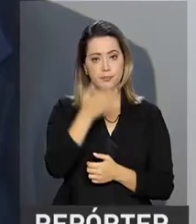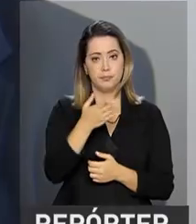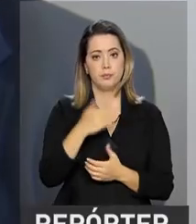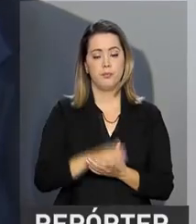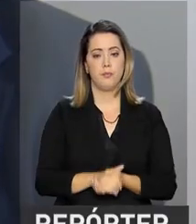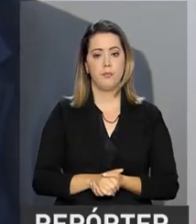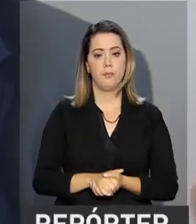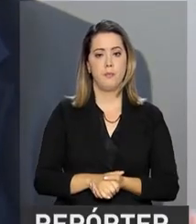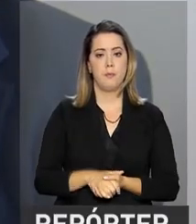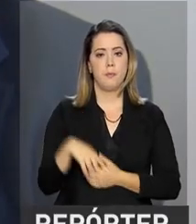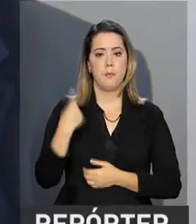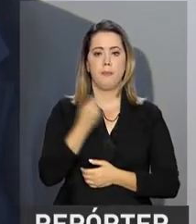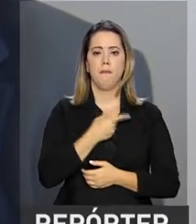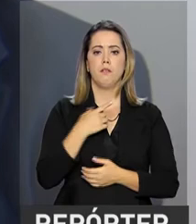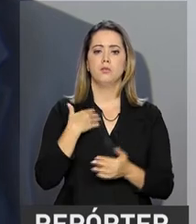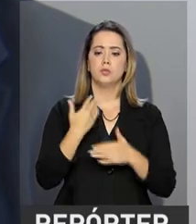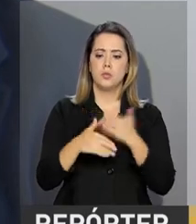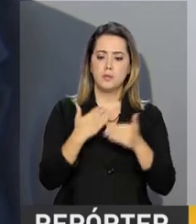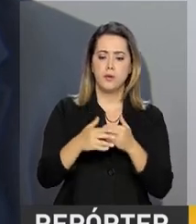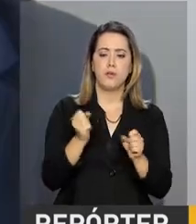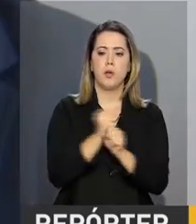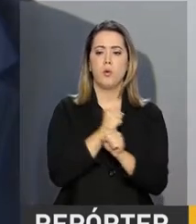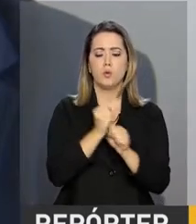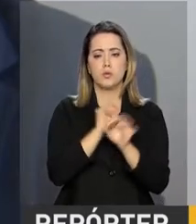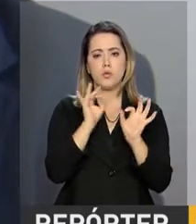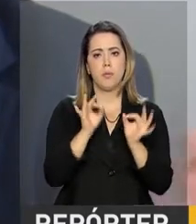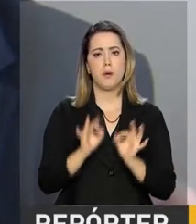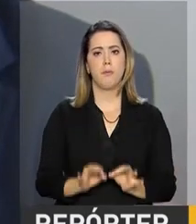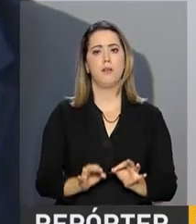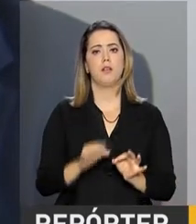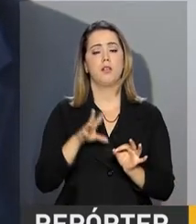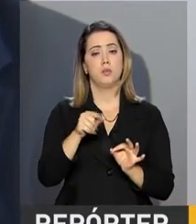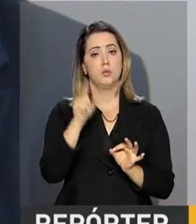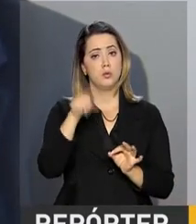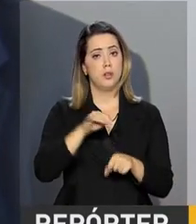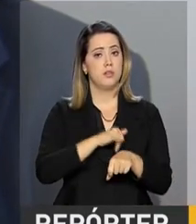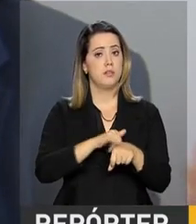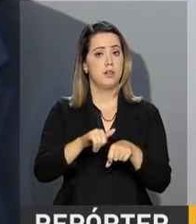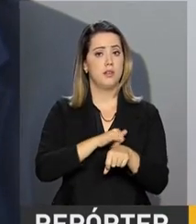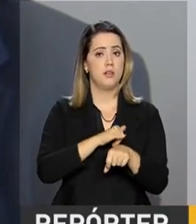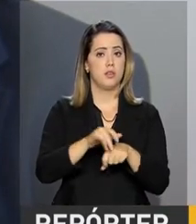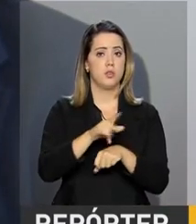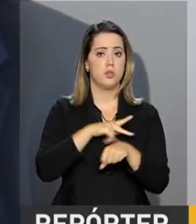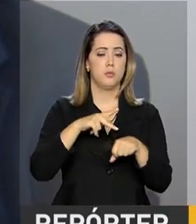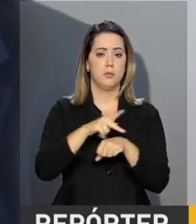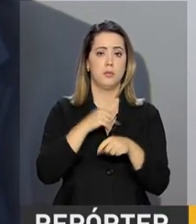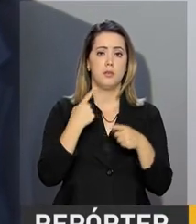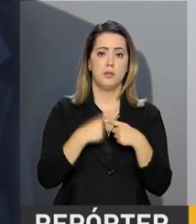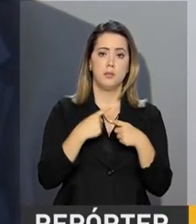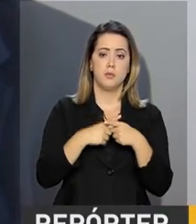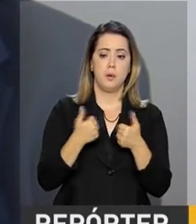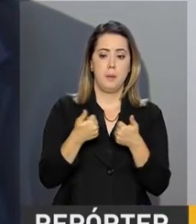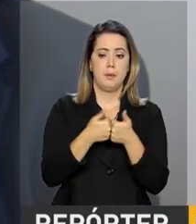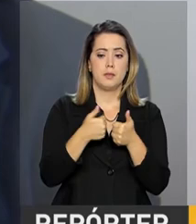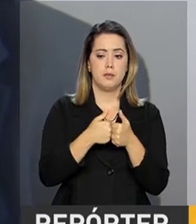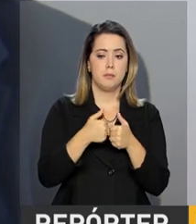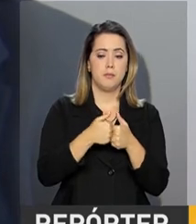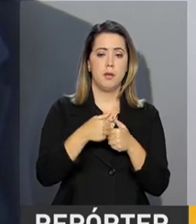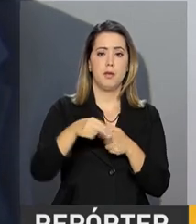desenvolveu a o norte é estratégico para o país aos portos do norte estão mais perto do dos mercados